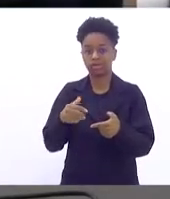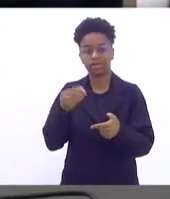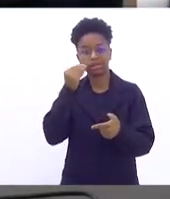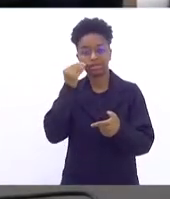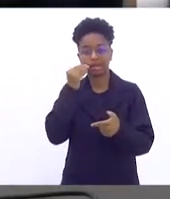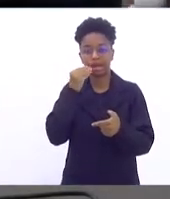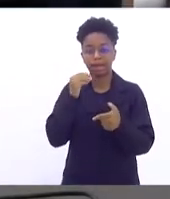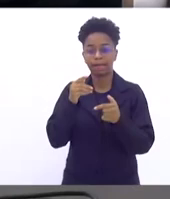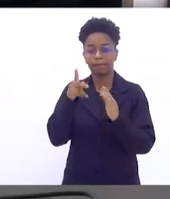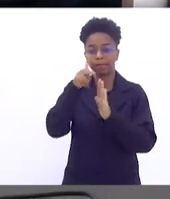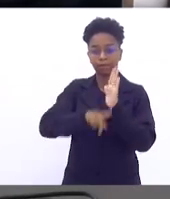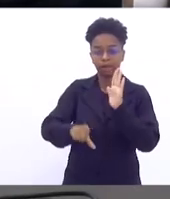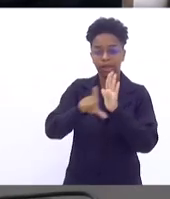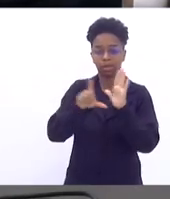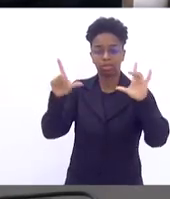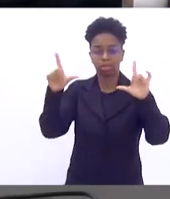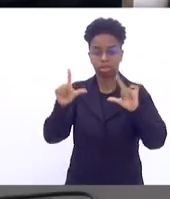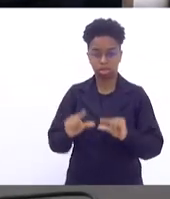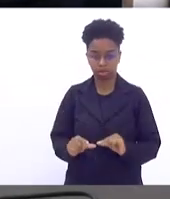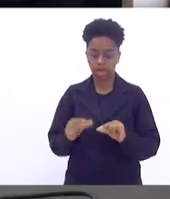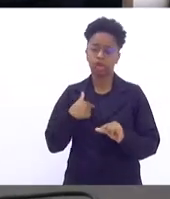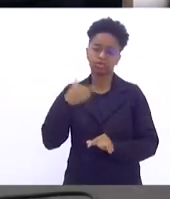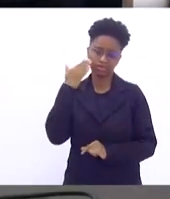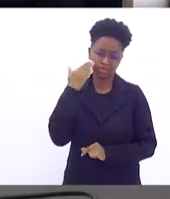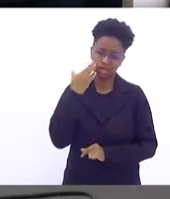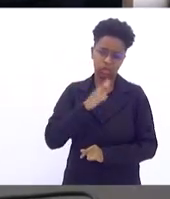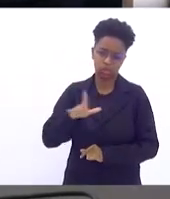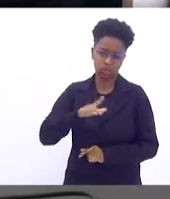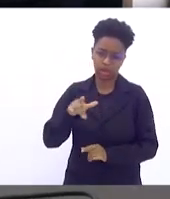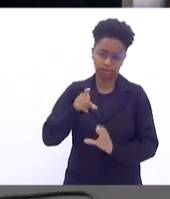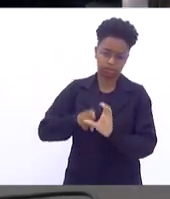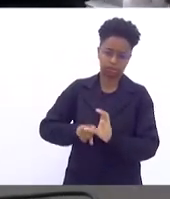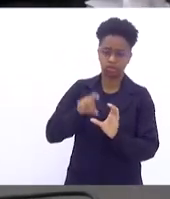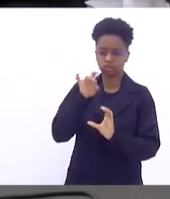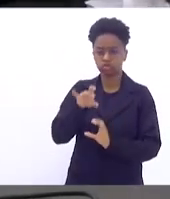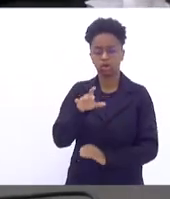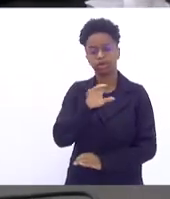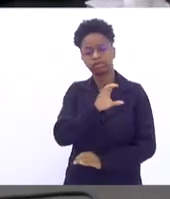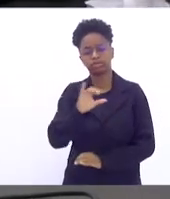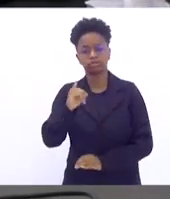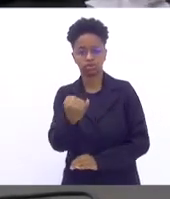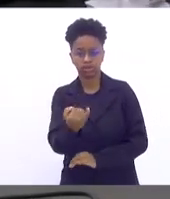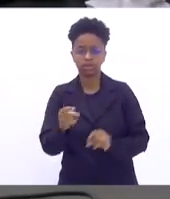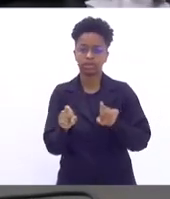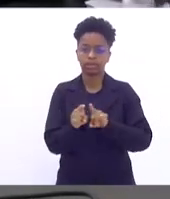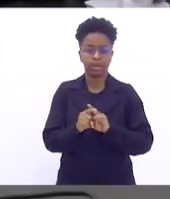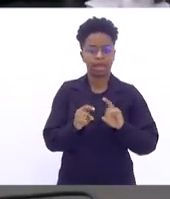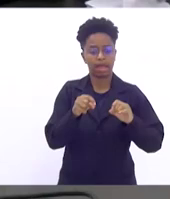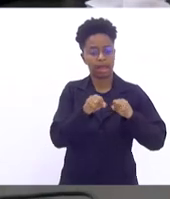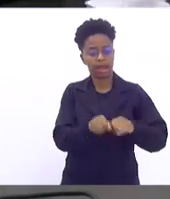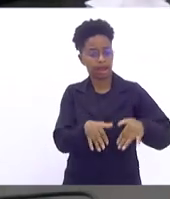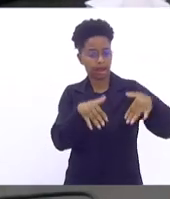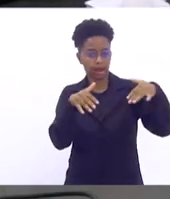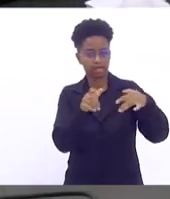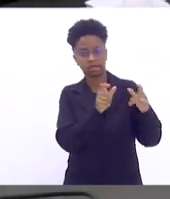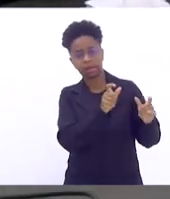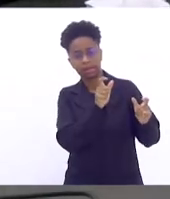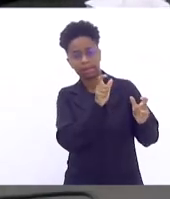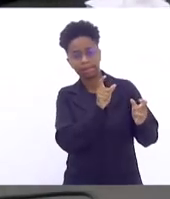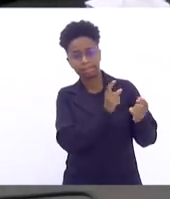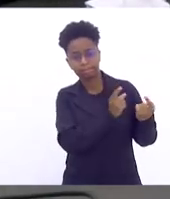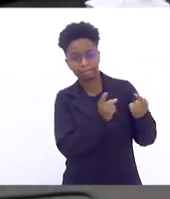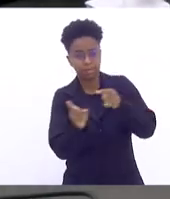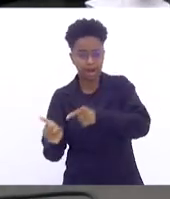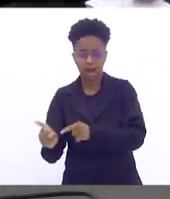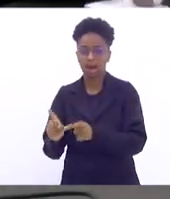peles eu sei que não depende apenas dessa ccj e tem sido crítica da casa as comissões temáticas algumas